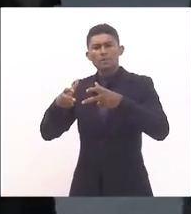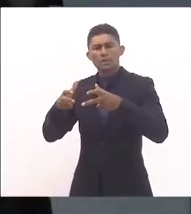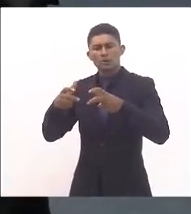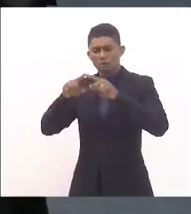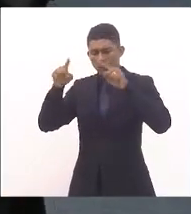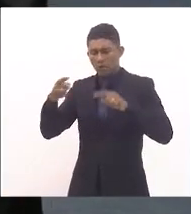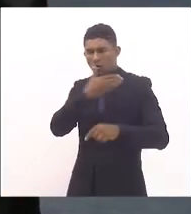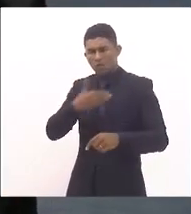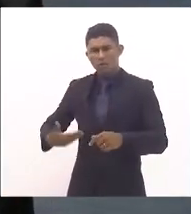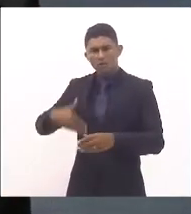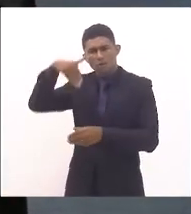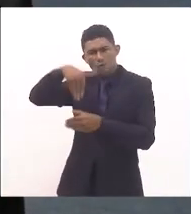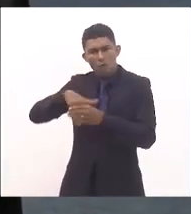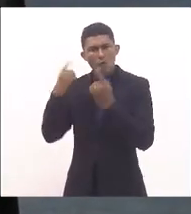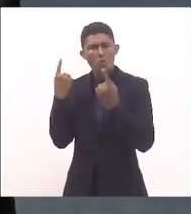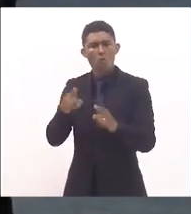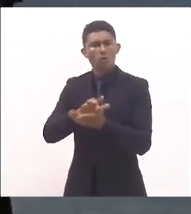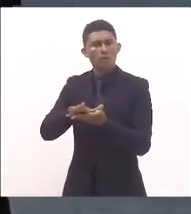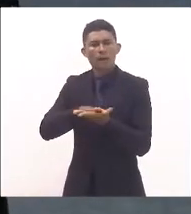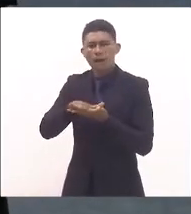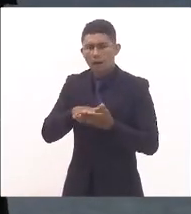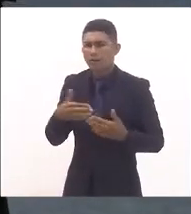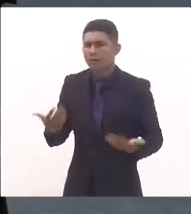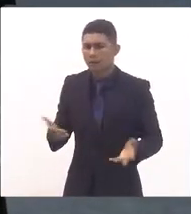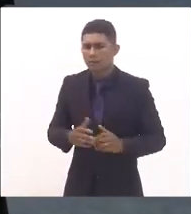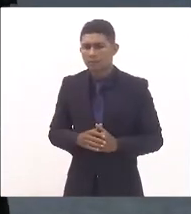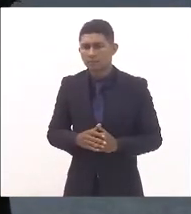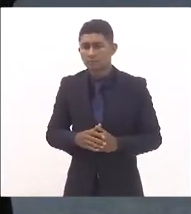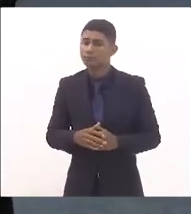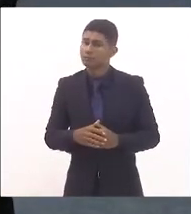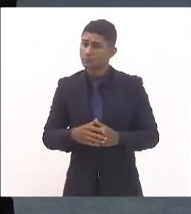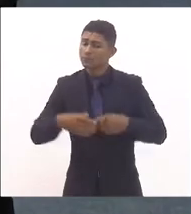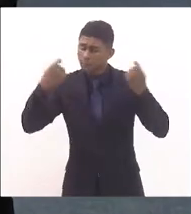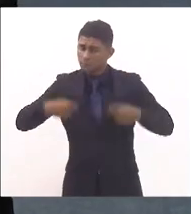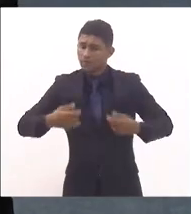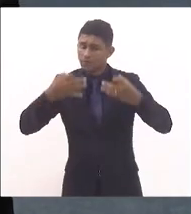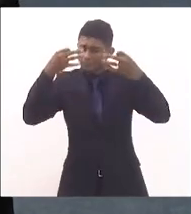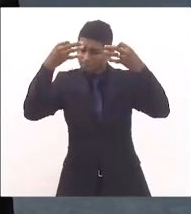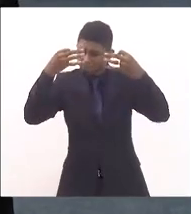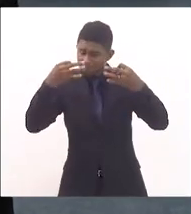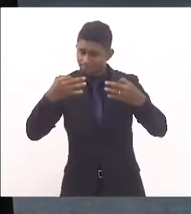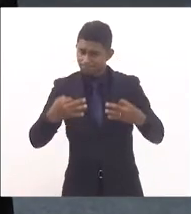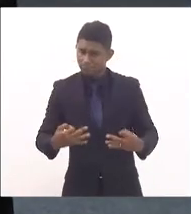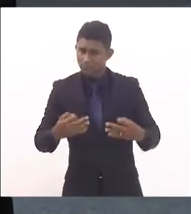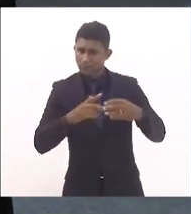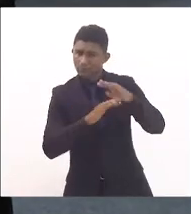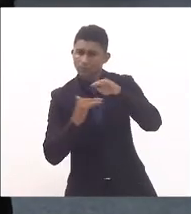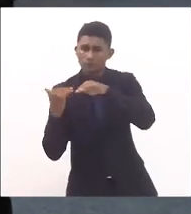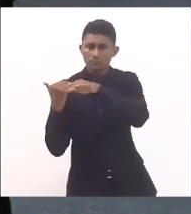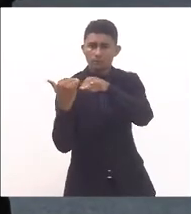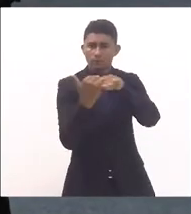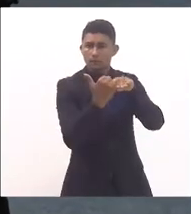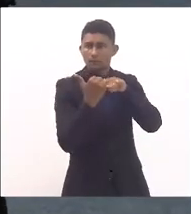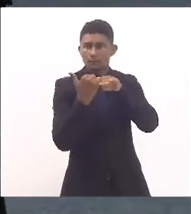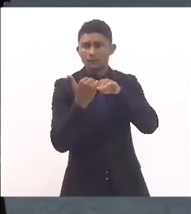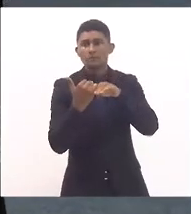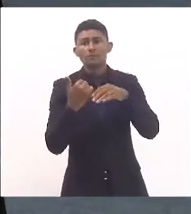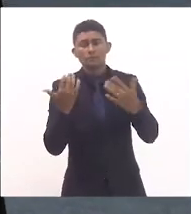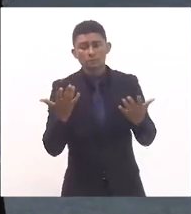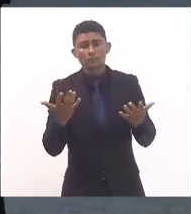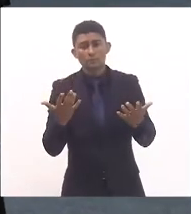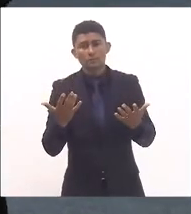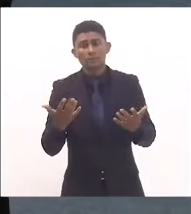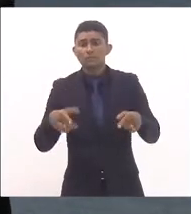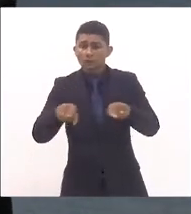Públicos. Então, por um dever de justiça e justeza, isso teria que ter tido voto favorável da